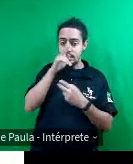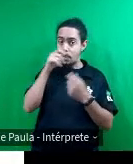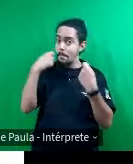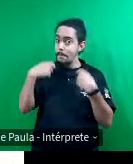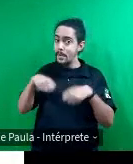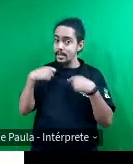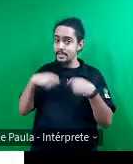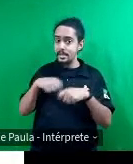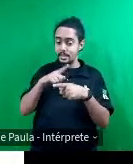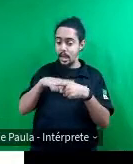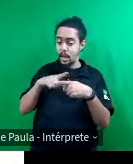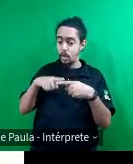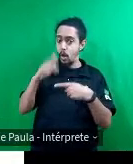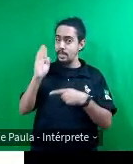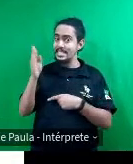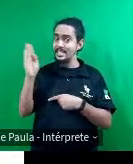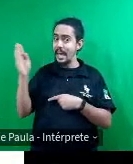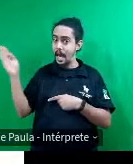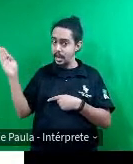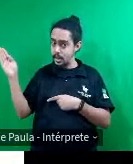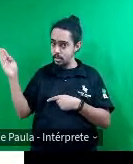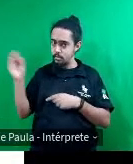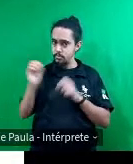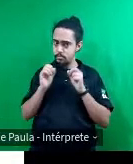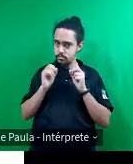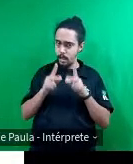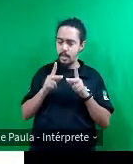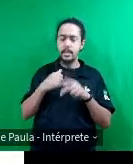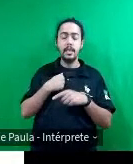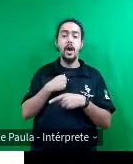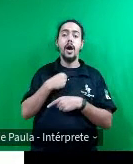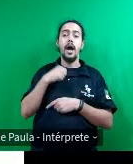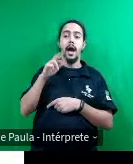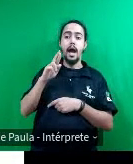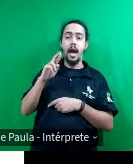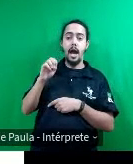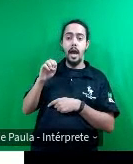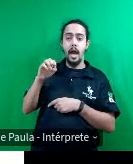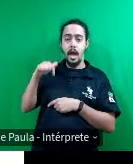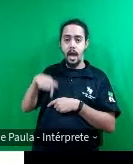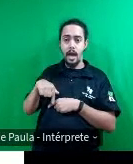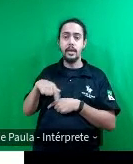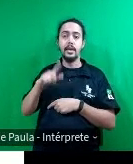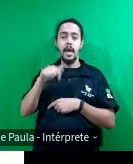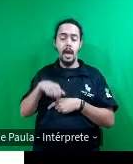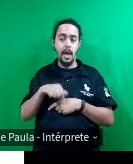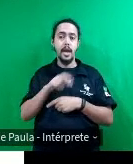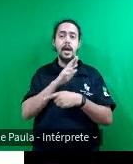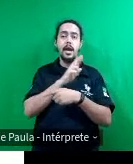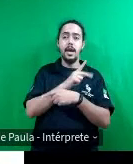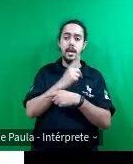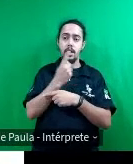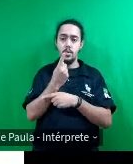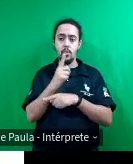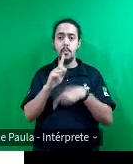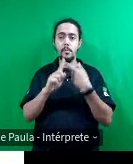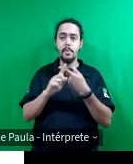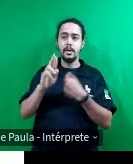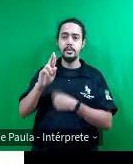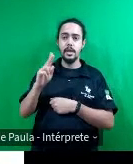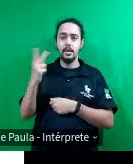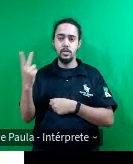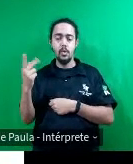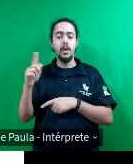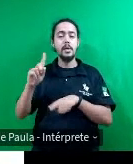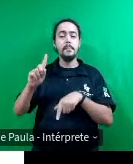série, tá, pessoal? Então, a resistência equivalente aqui vai ser R1 mais R2 mais R3, a soma